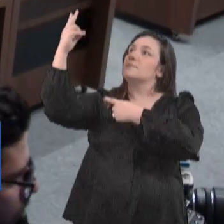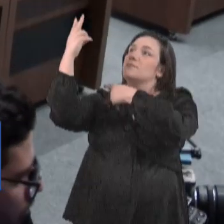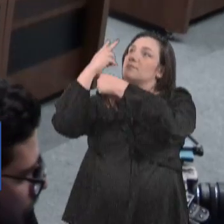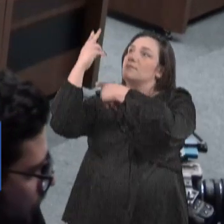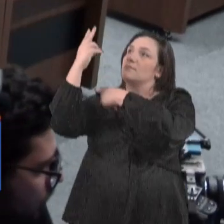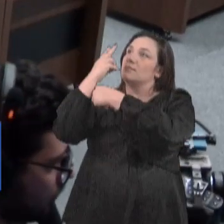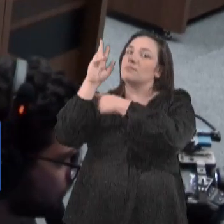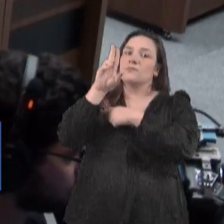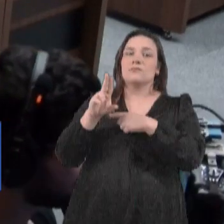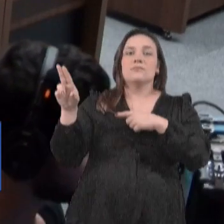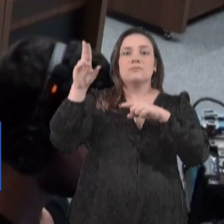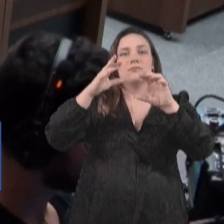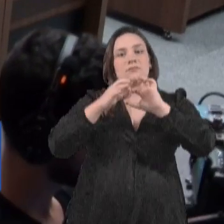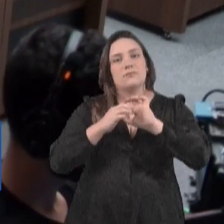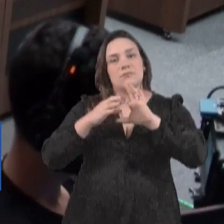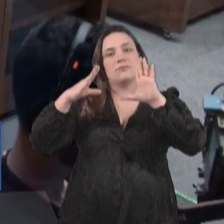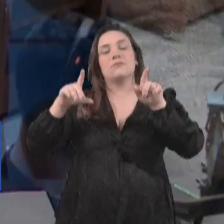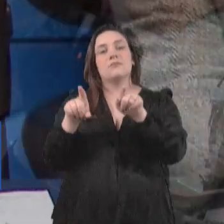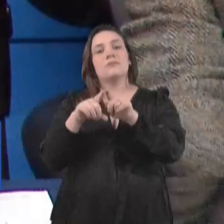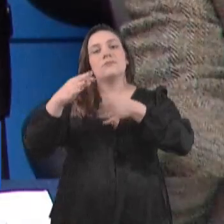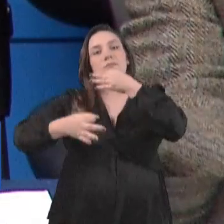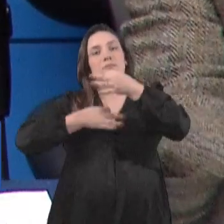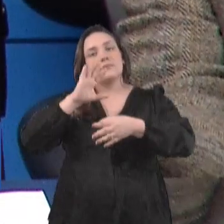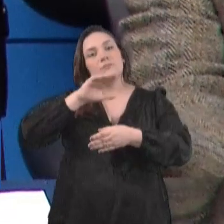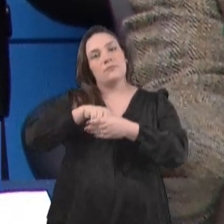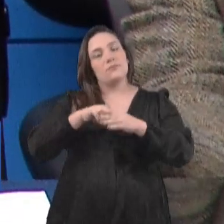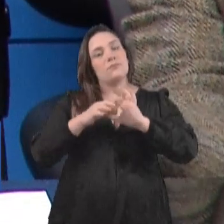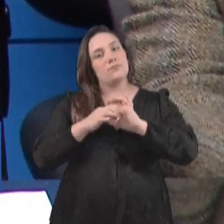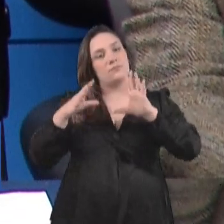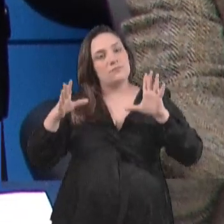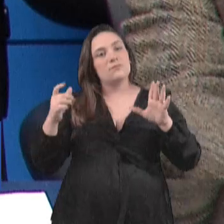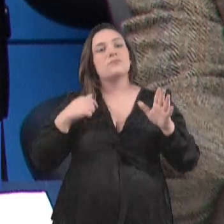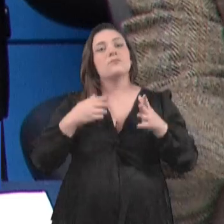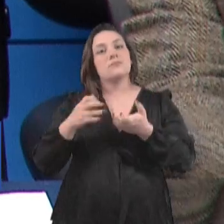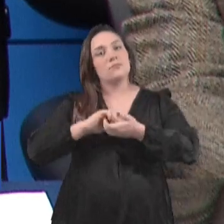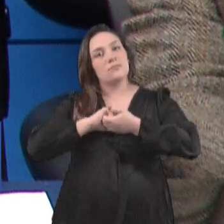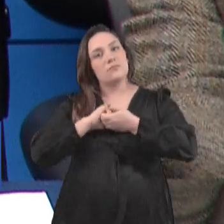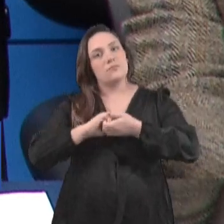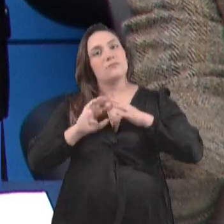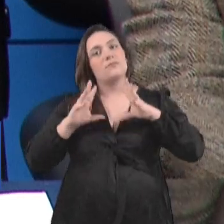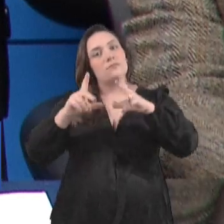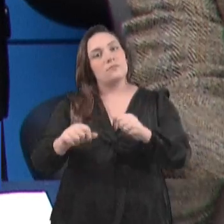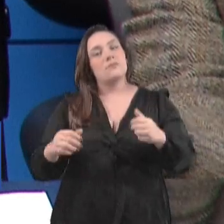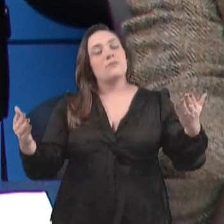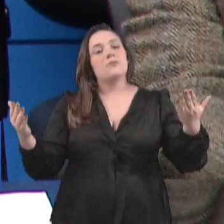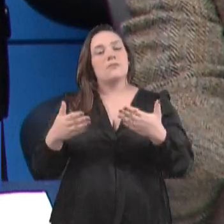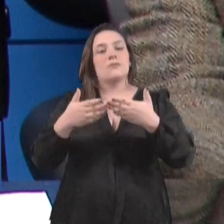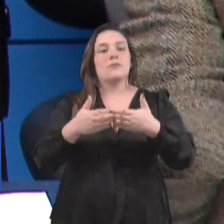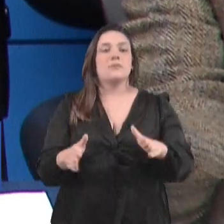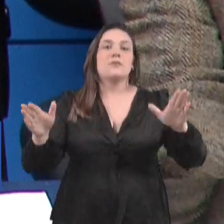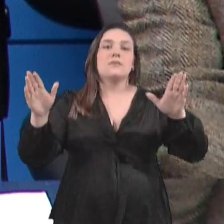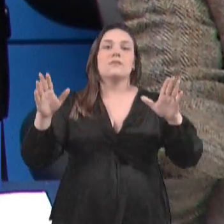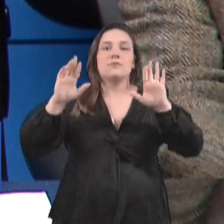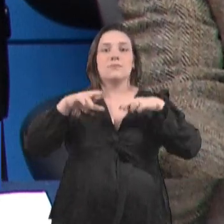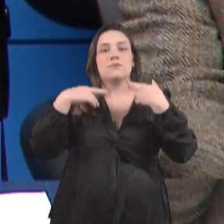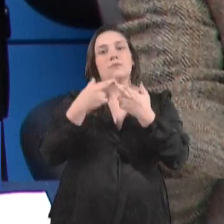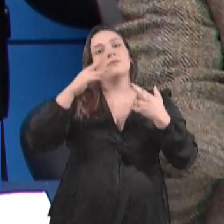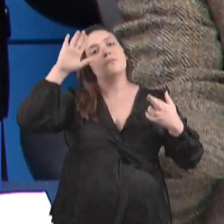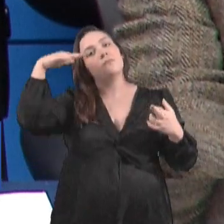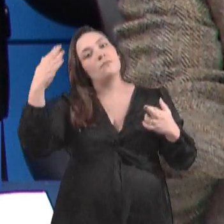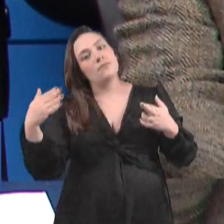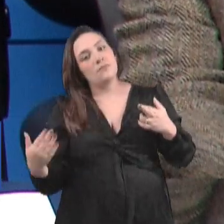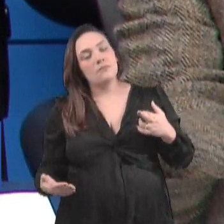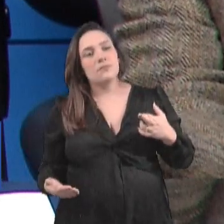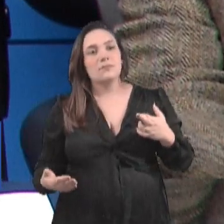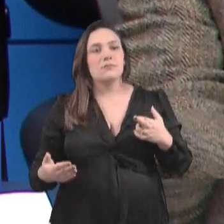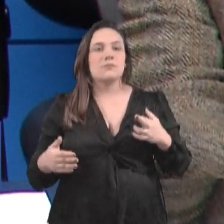de Deus, em nome da liberdade e da democracia, cumprimentando a todos, declaro aberta esta sessão